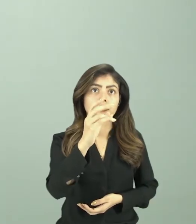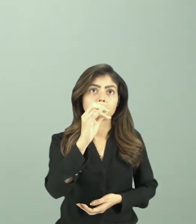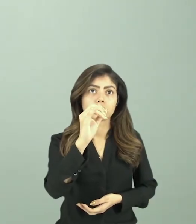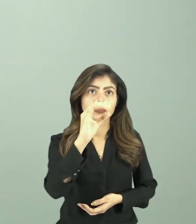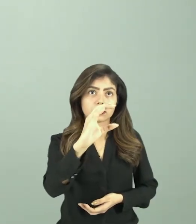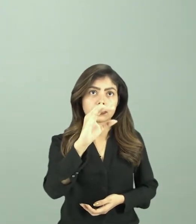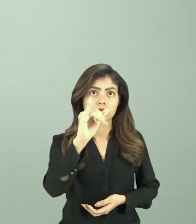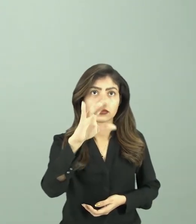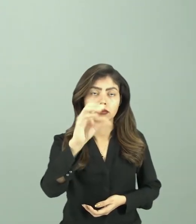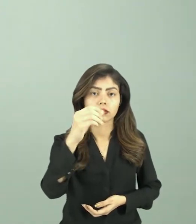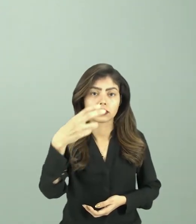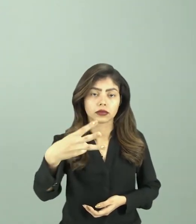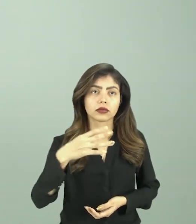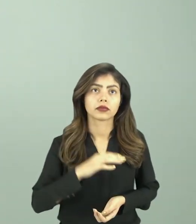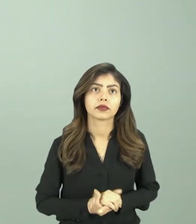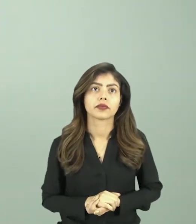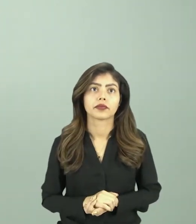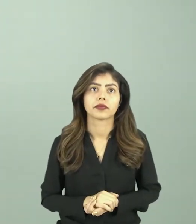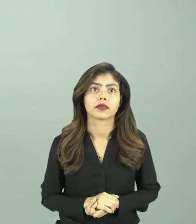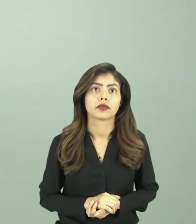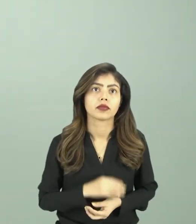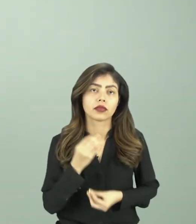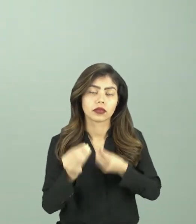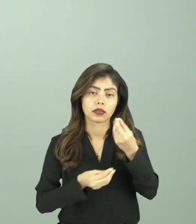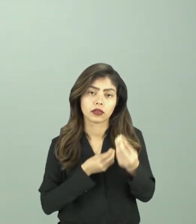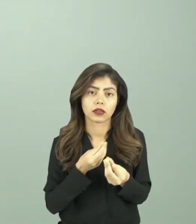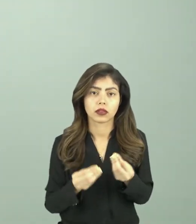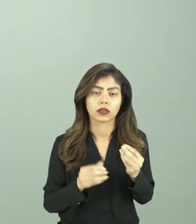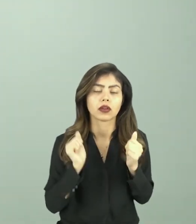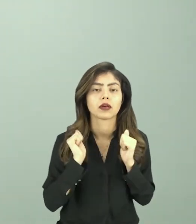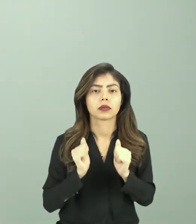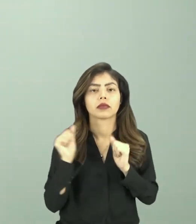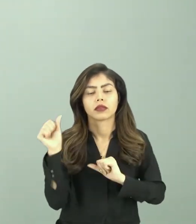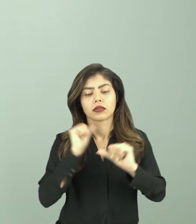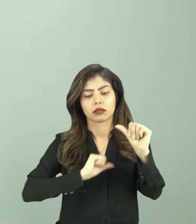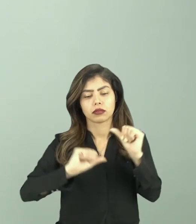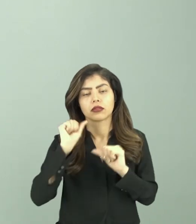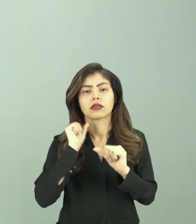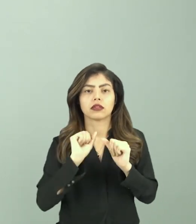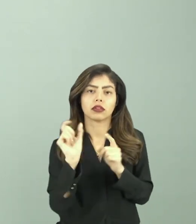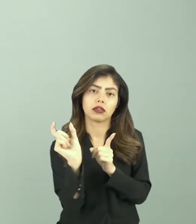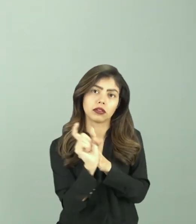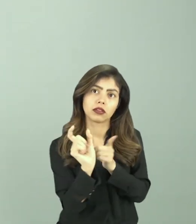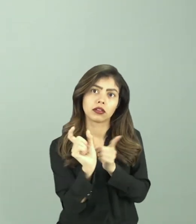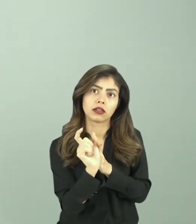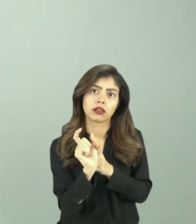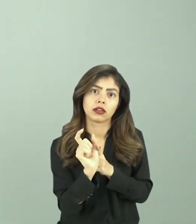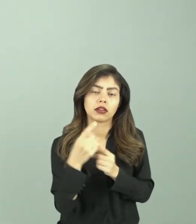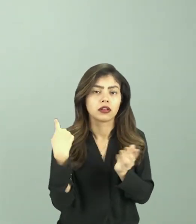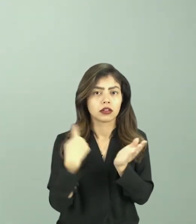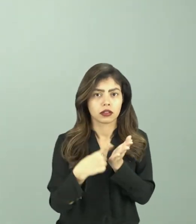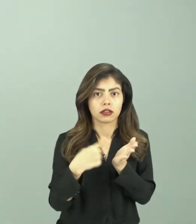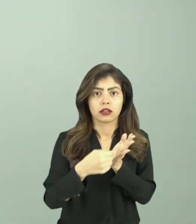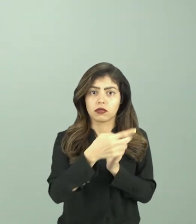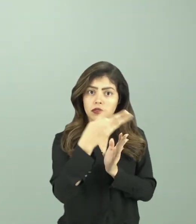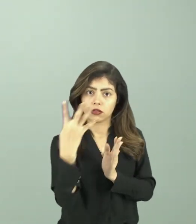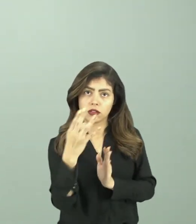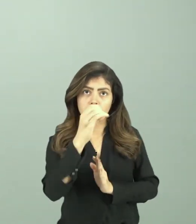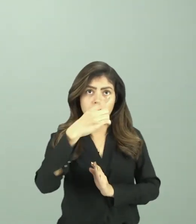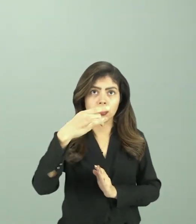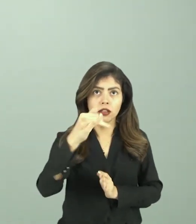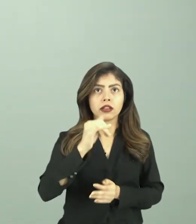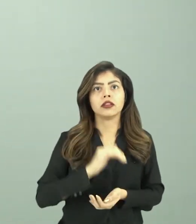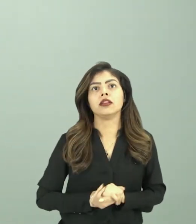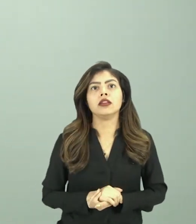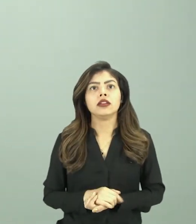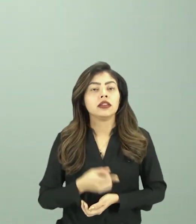ele é um ácido padrão. E aí, como que pode mudar a nomenclatura do ácido de acordo com a quantidade de oxigênios? Então,